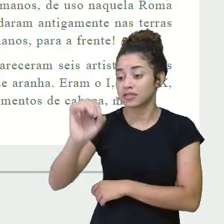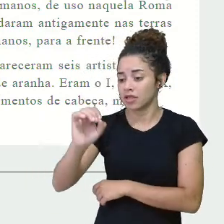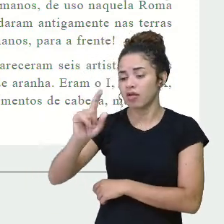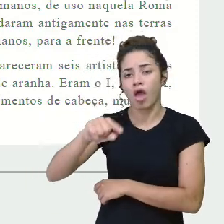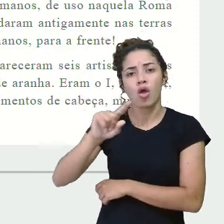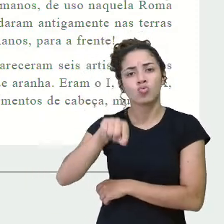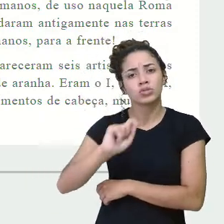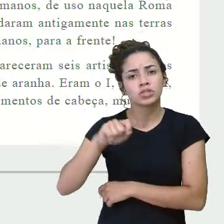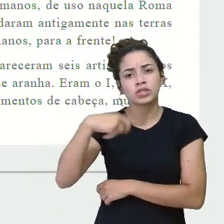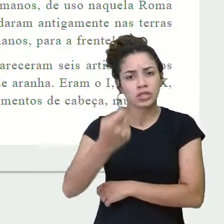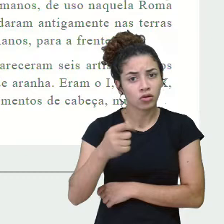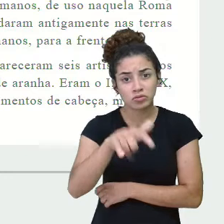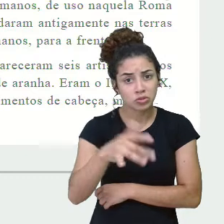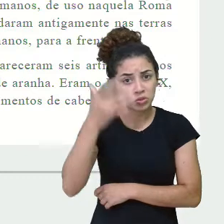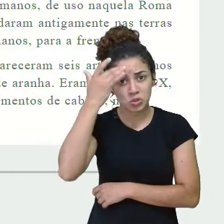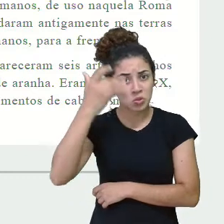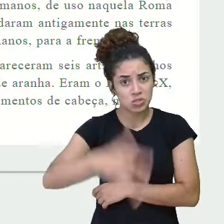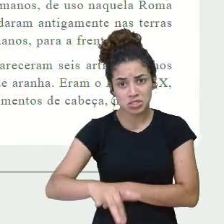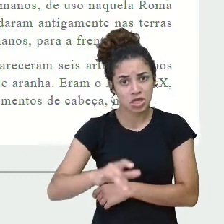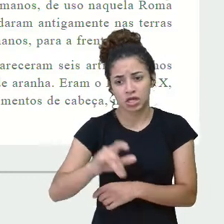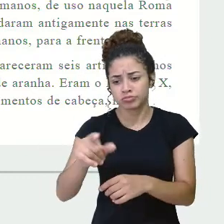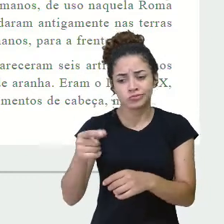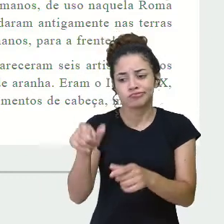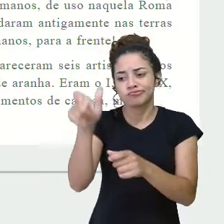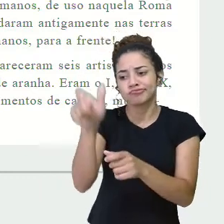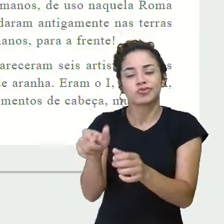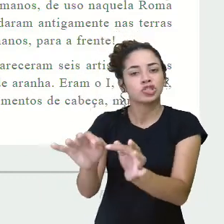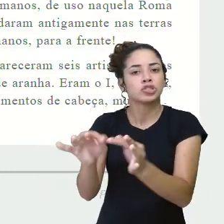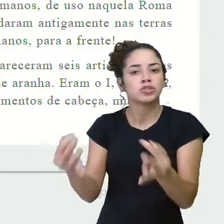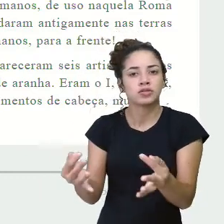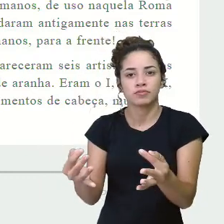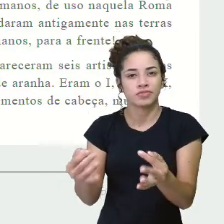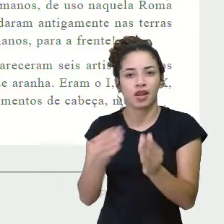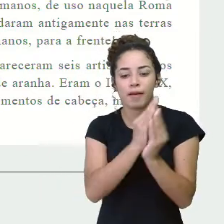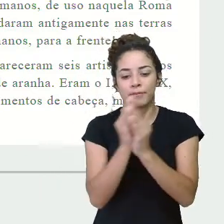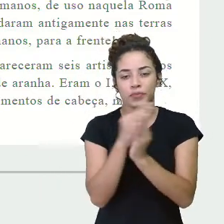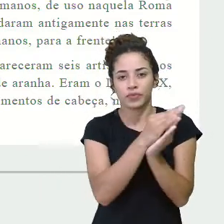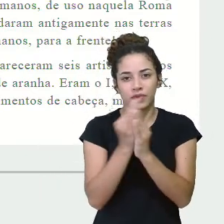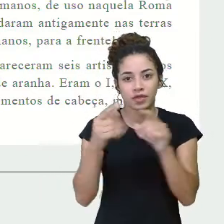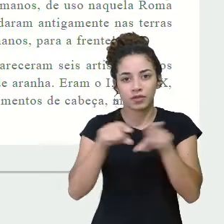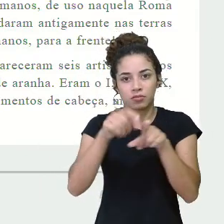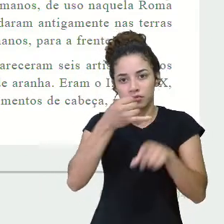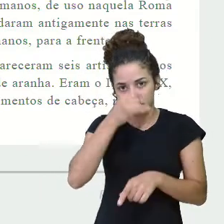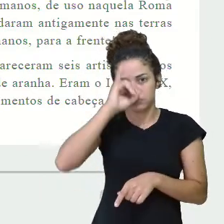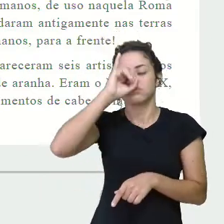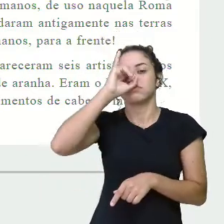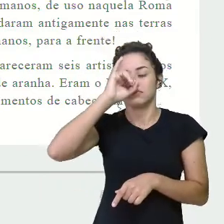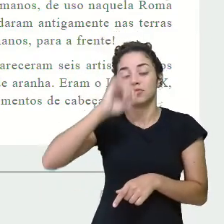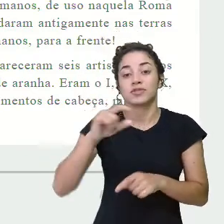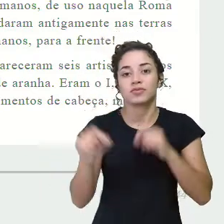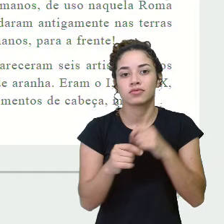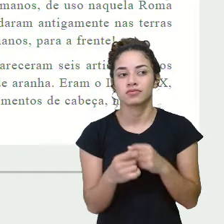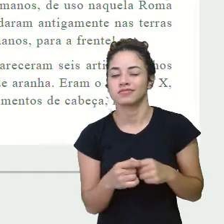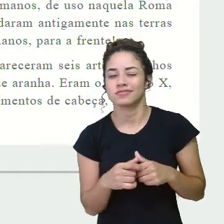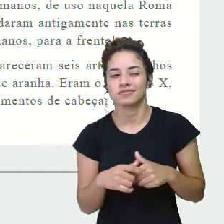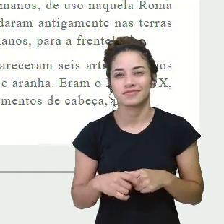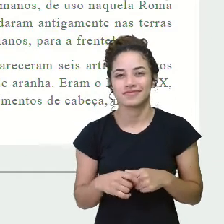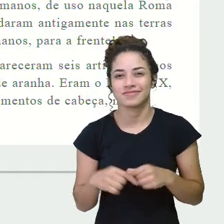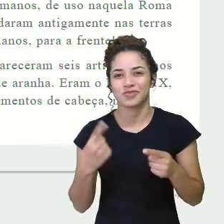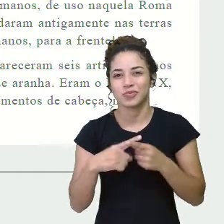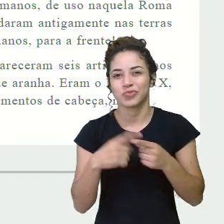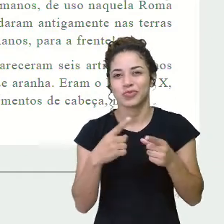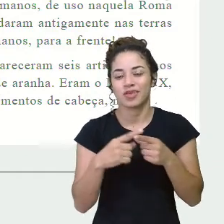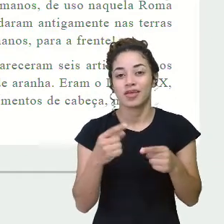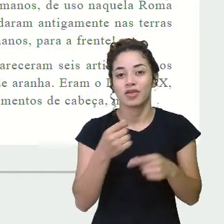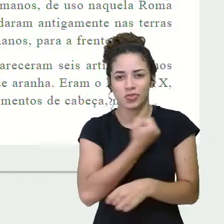sinal. Quem não sabe de uma coisa tão simples? A boneca e o rinoceronte piscaram um para o outro, enquanto os algarismos passeavam